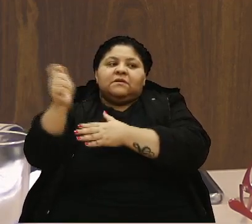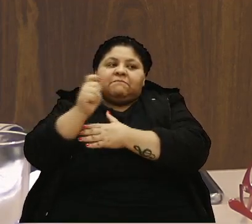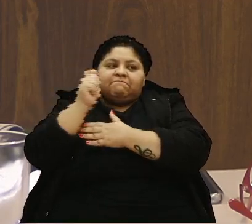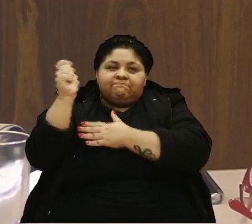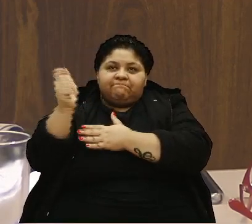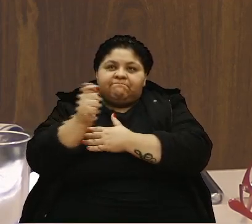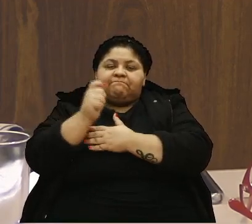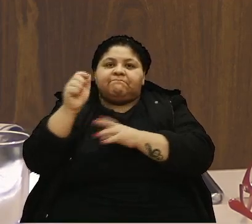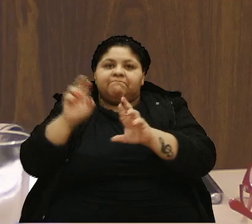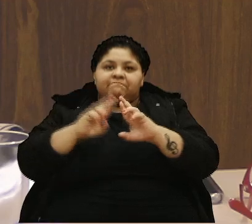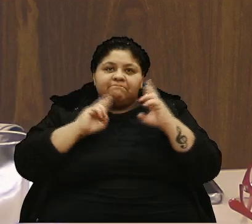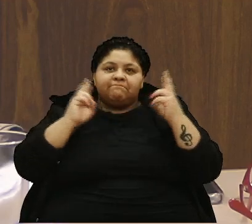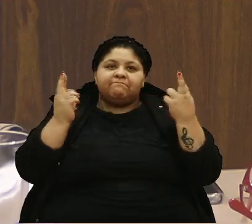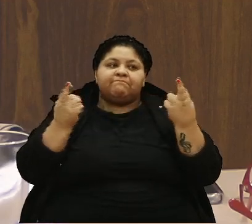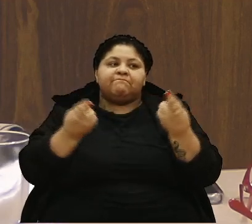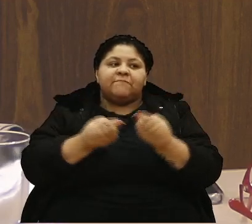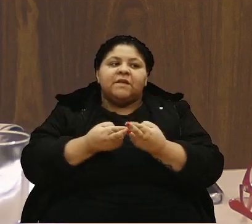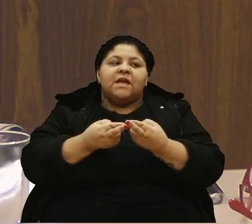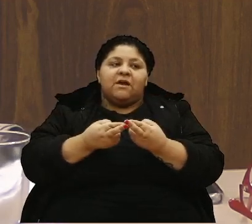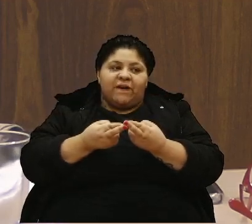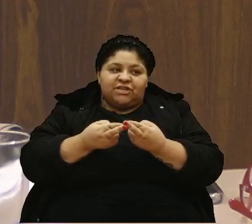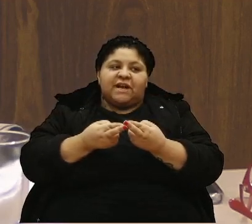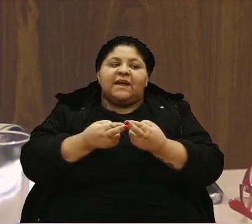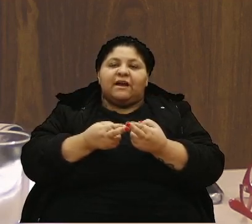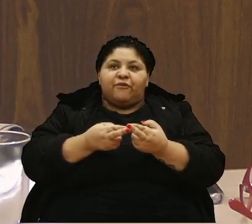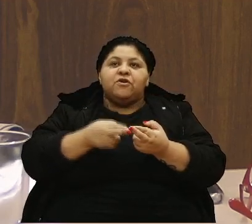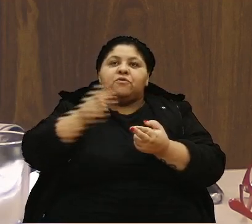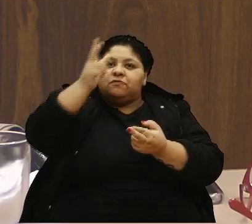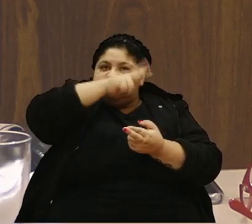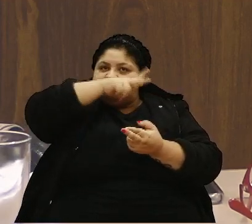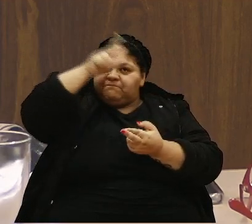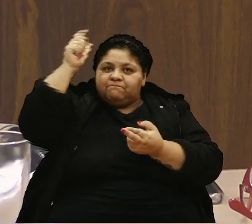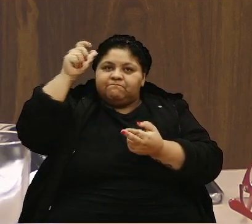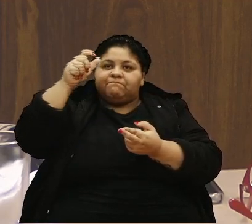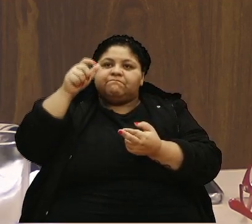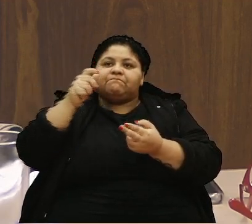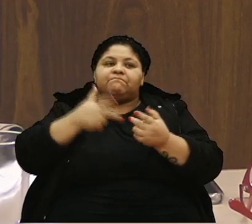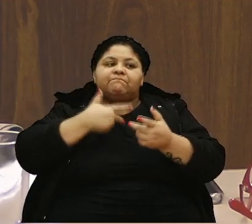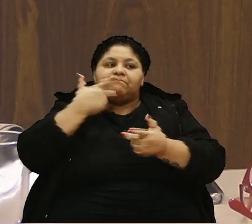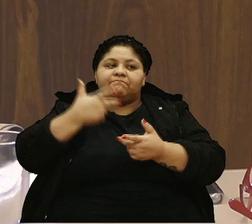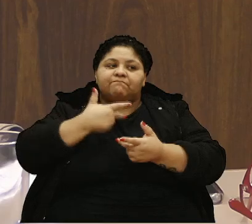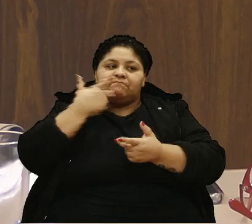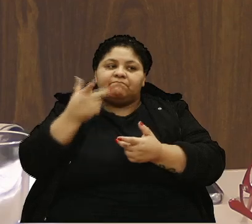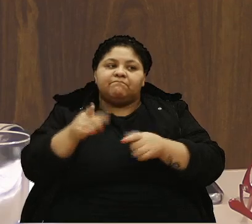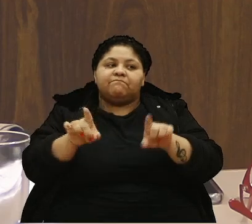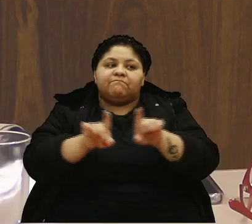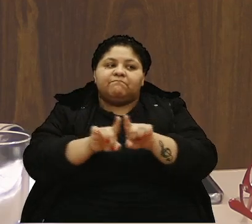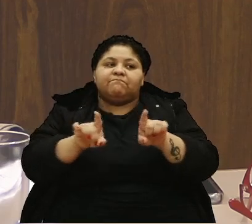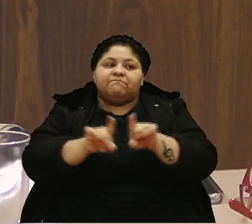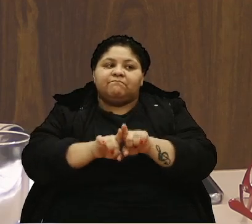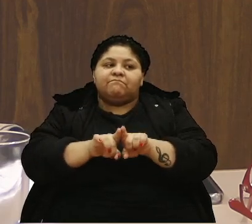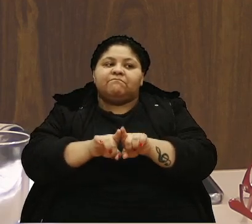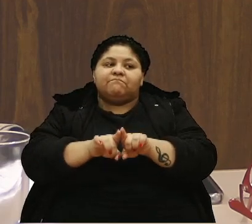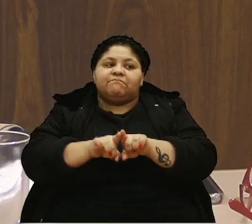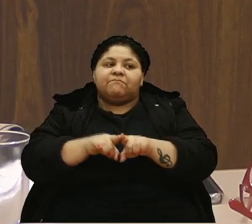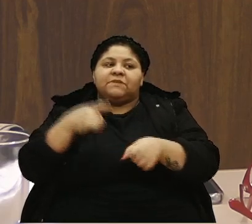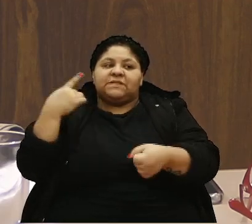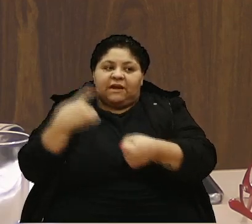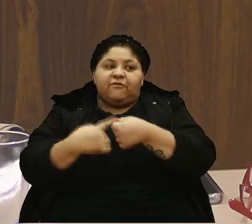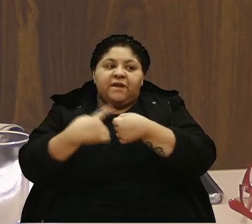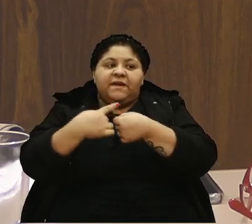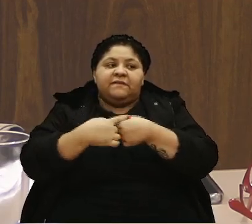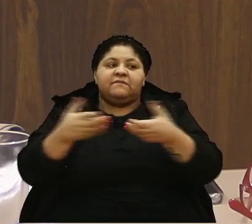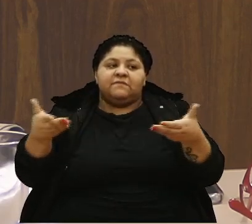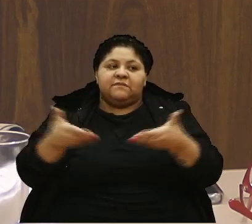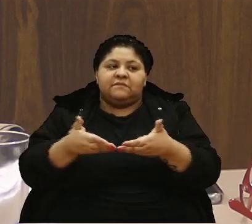uma reunião com os prefeitos de todos os municípios para tratar da implementação desse projeto nas nossas cidades. E eu